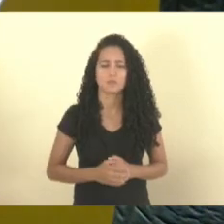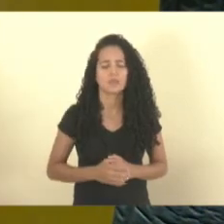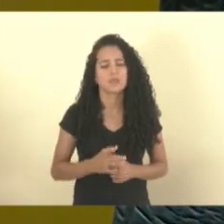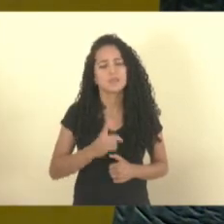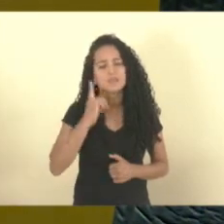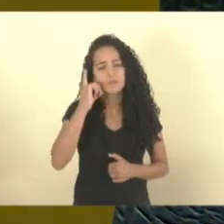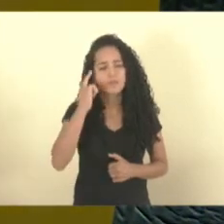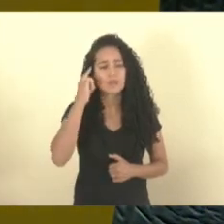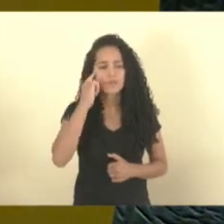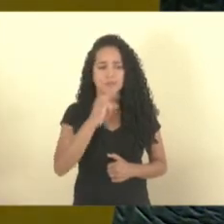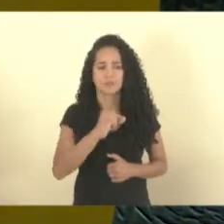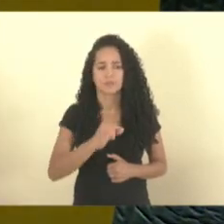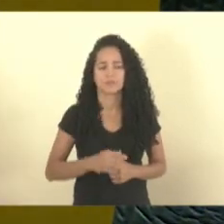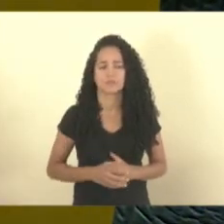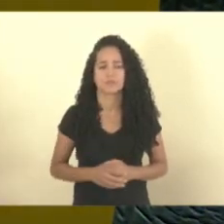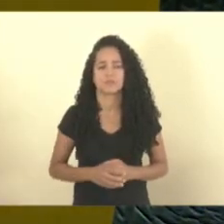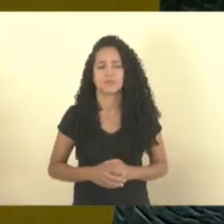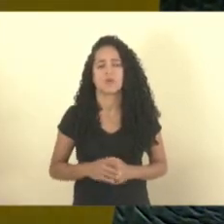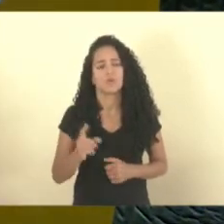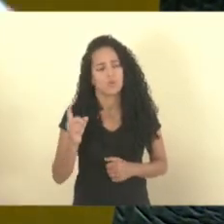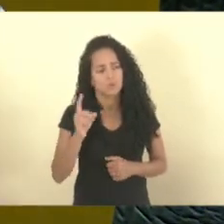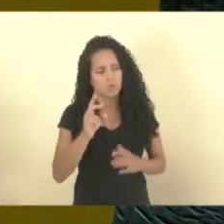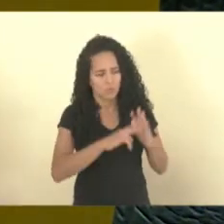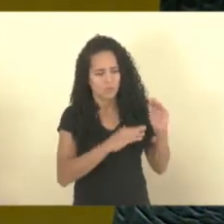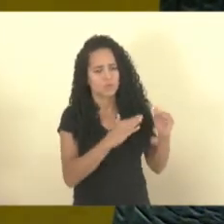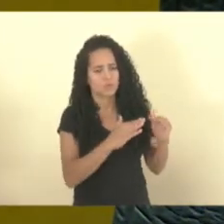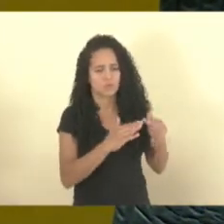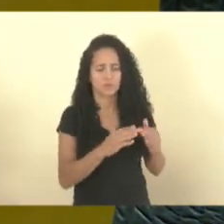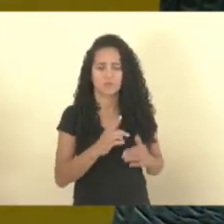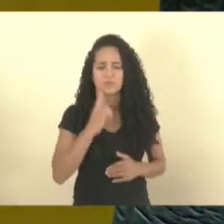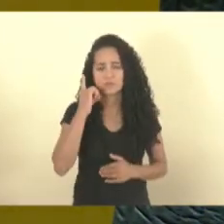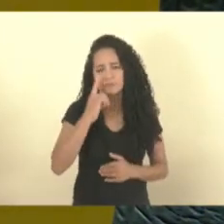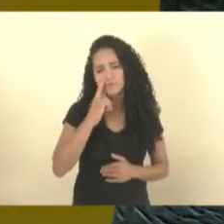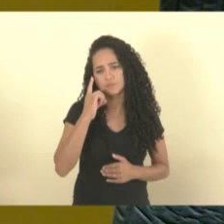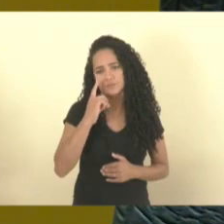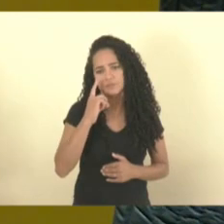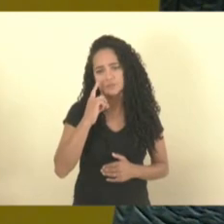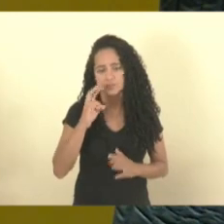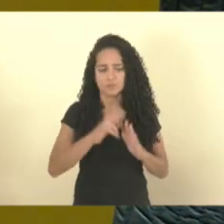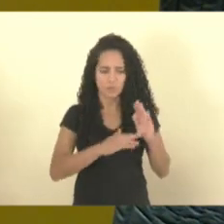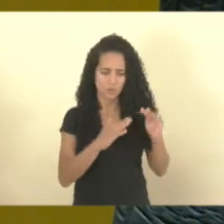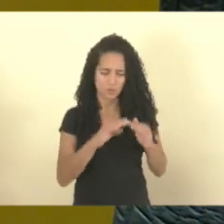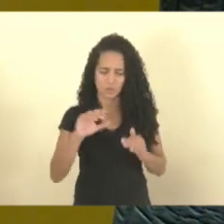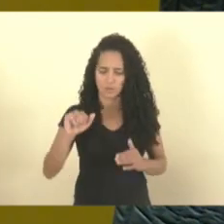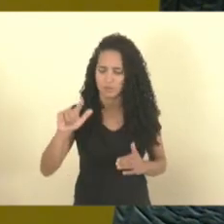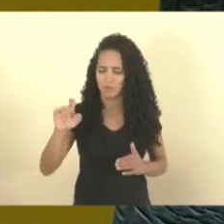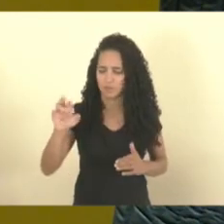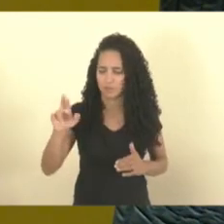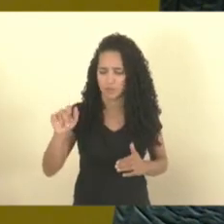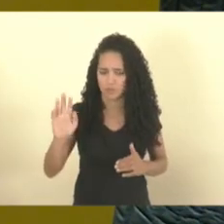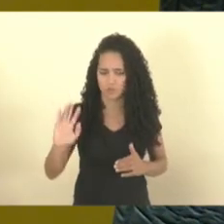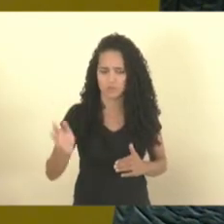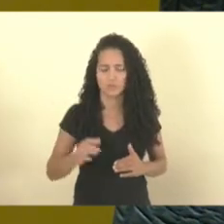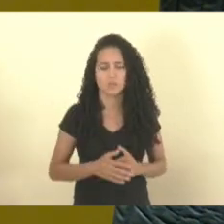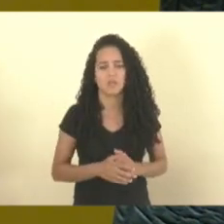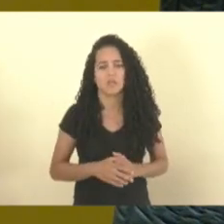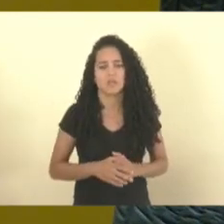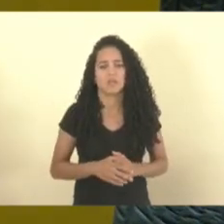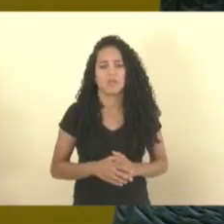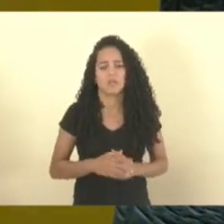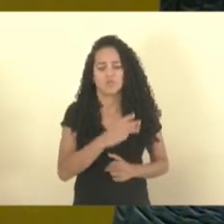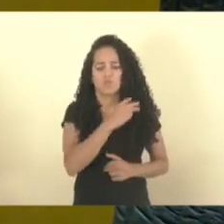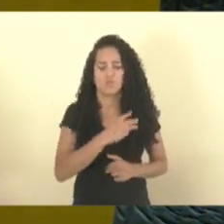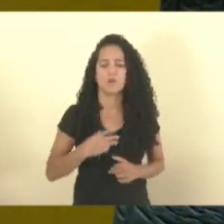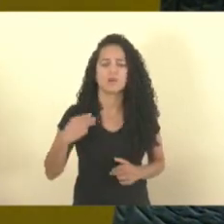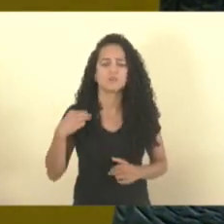Deputada Camila Valadão, com o relator. Deputado Calegari, com o relator. Deputado Coronel